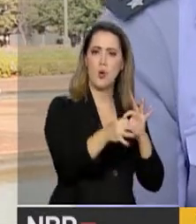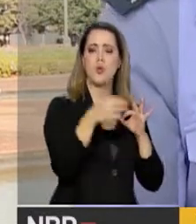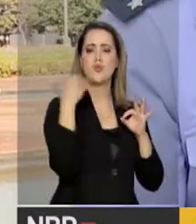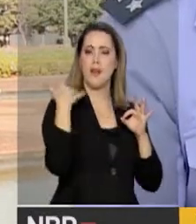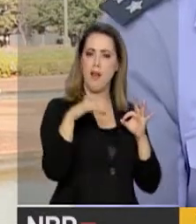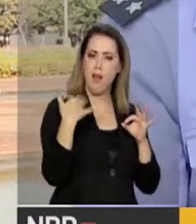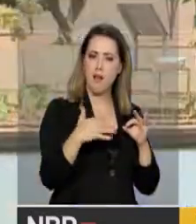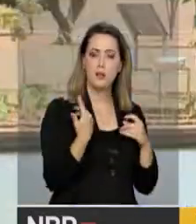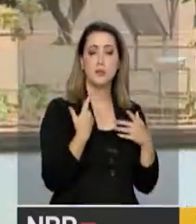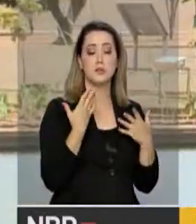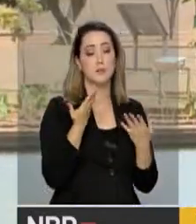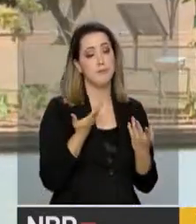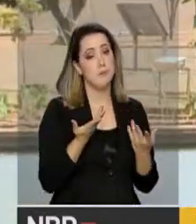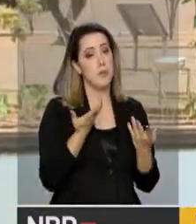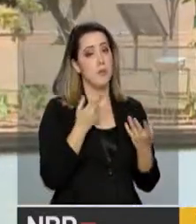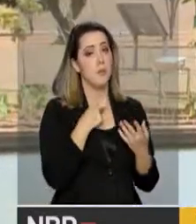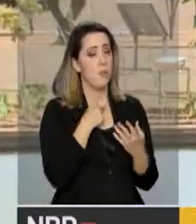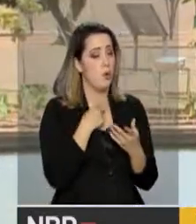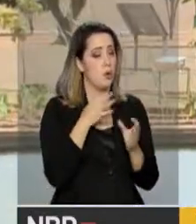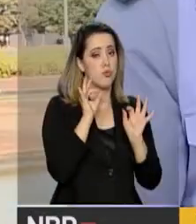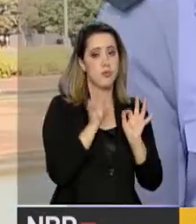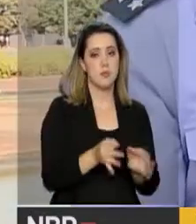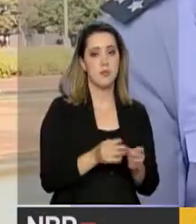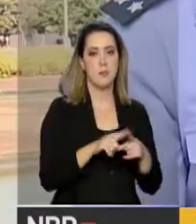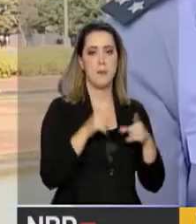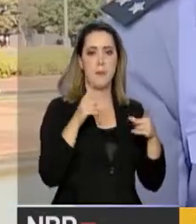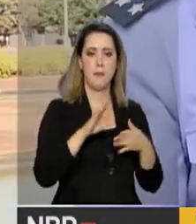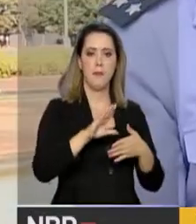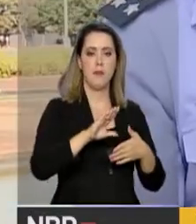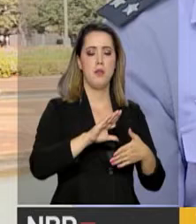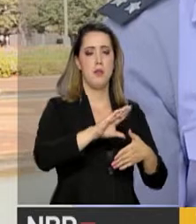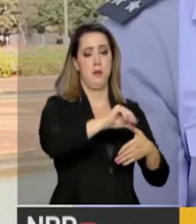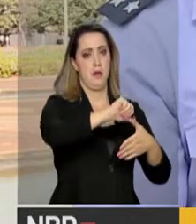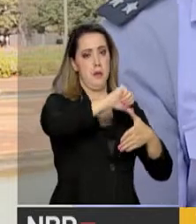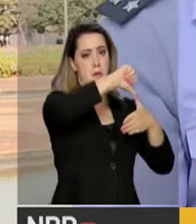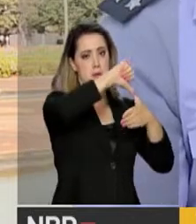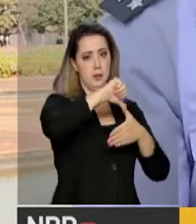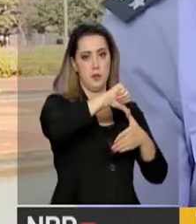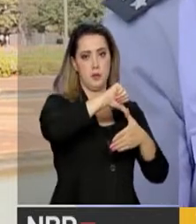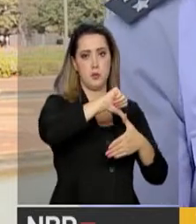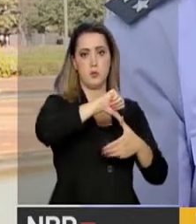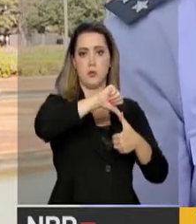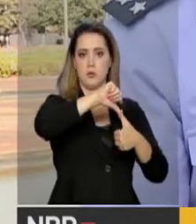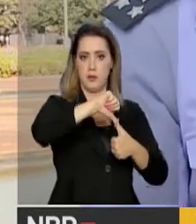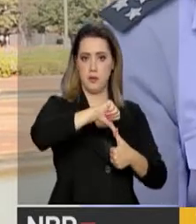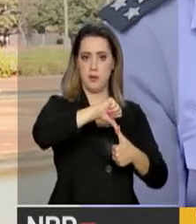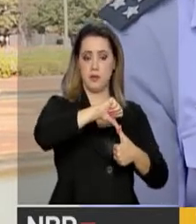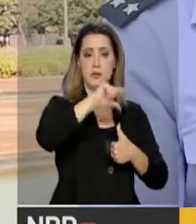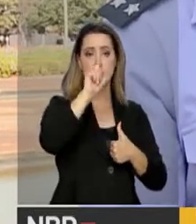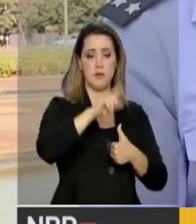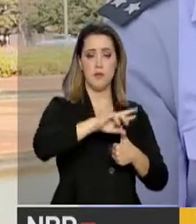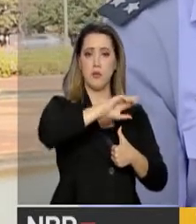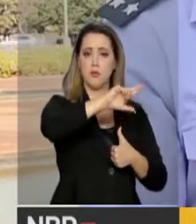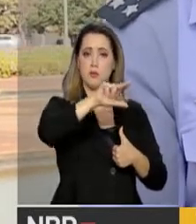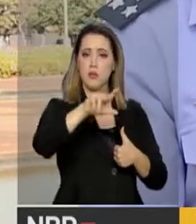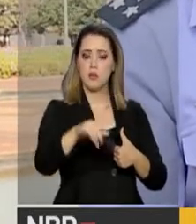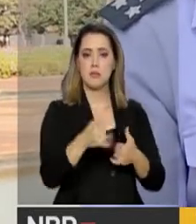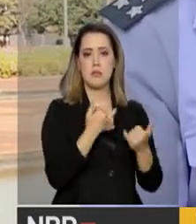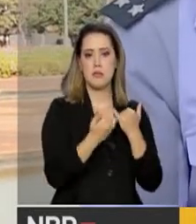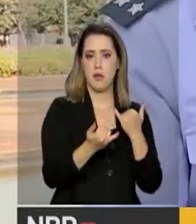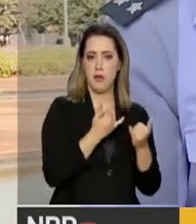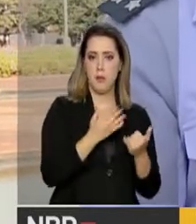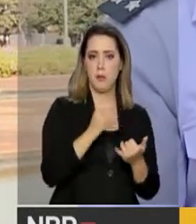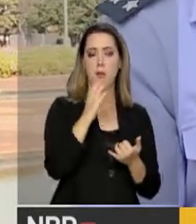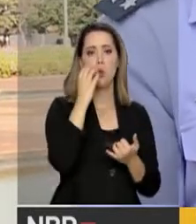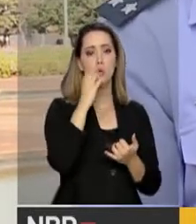e talvez ela não seja adequada. Mas América do Sul e América Central, nós temos vários exemplos de atuação. Tivemos terremoto